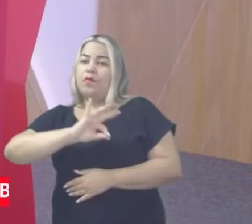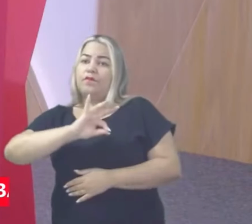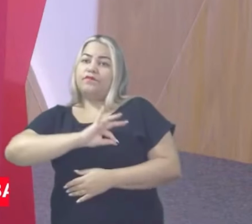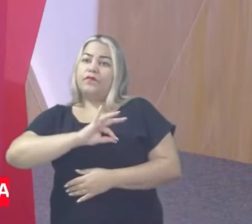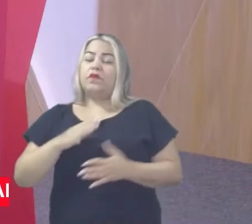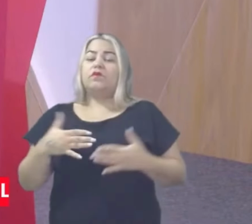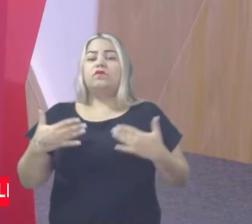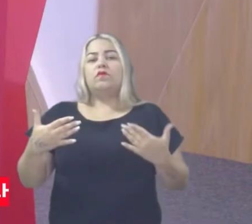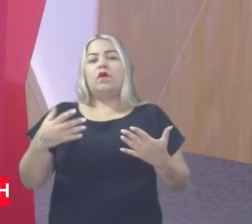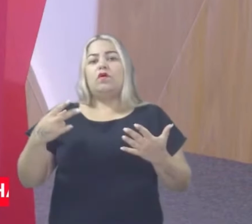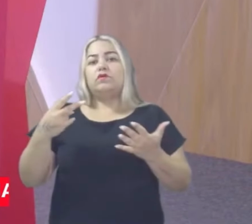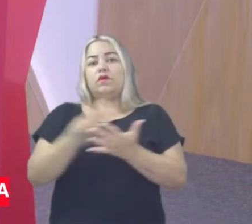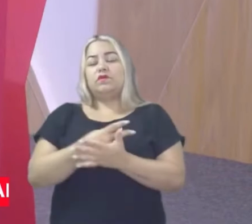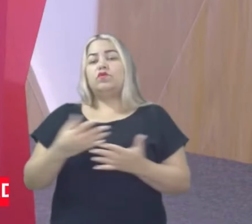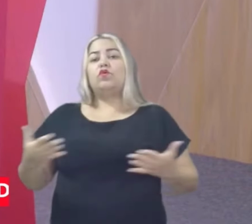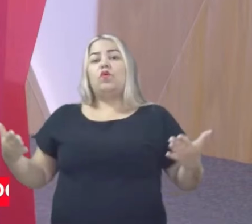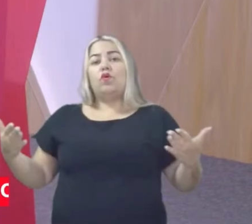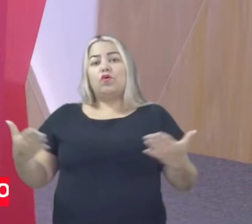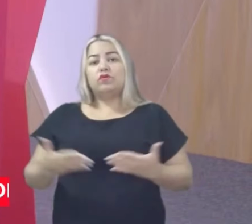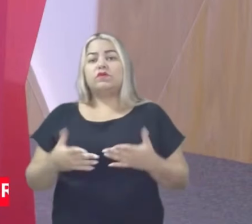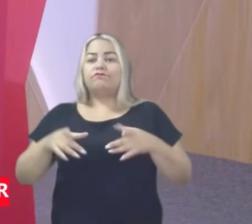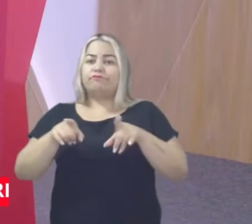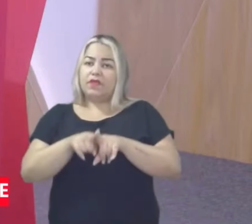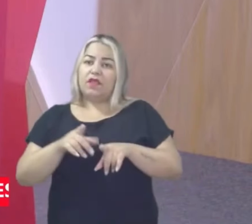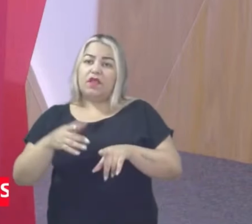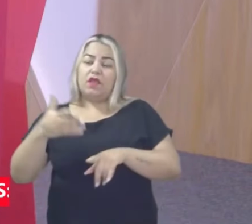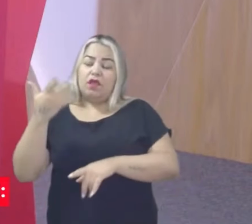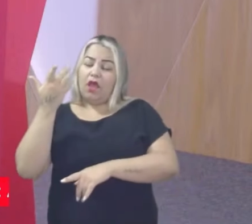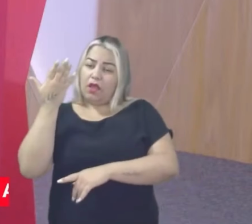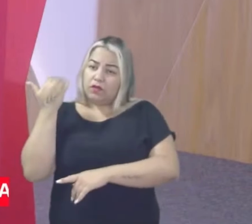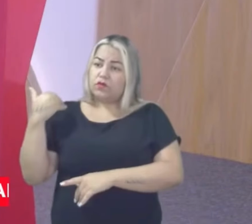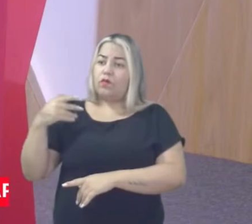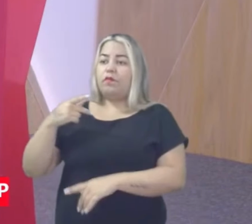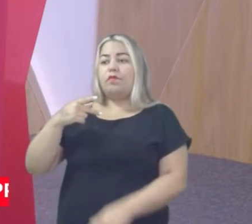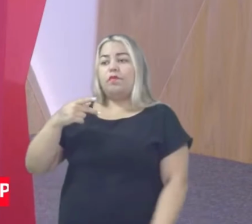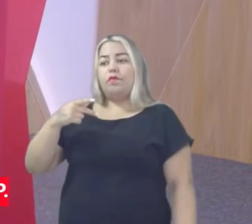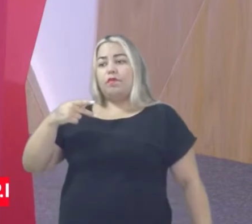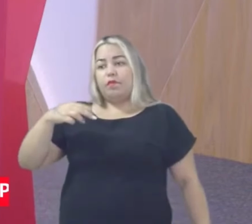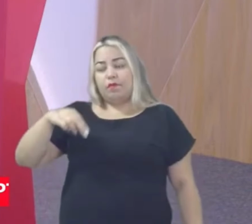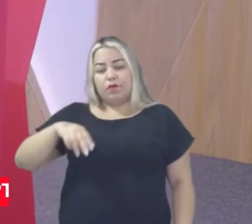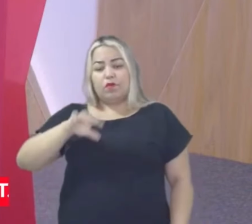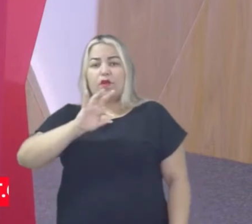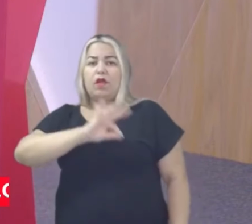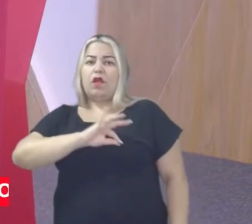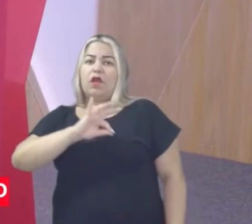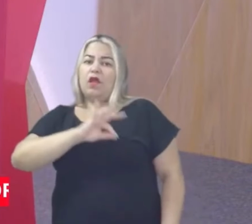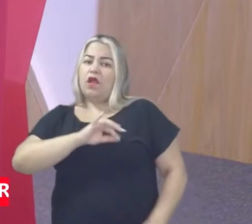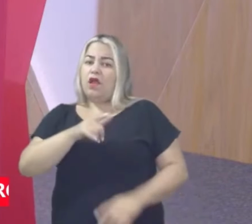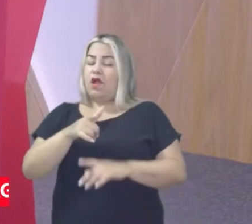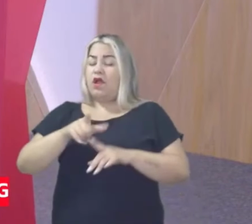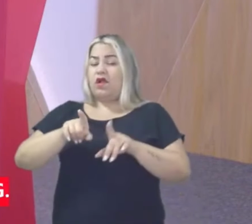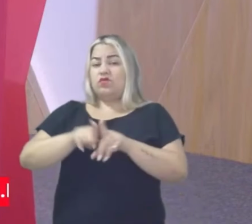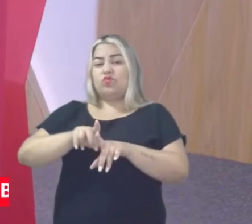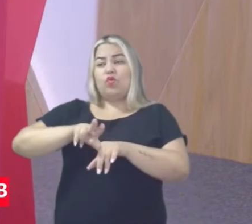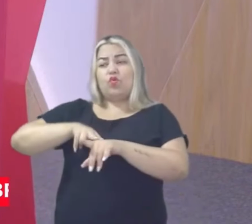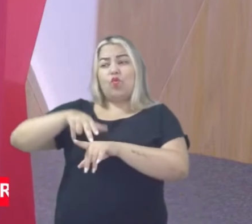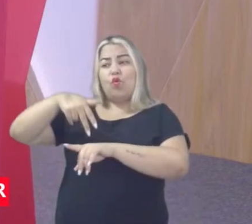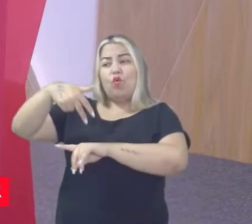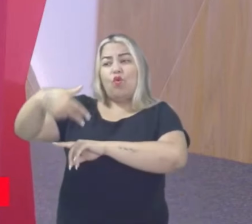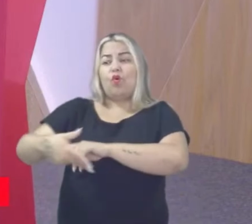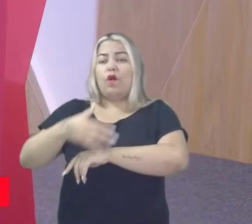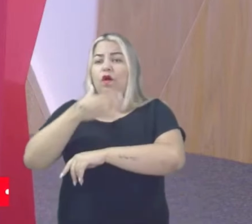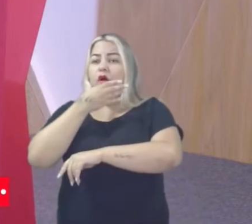diante dessa situação toda que aconteceu, esses casos recentes, o caso do PM que acabou atirando o homem da ponte, a gente também lembra daqueles